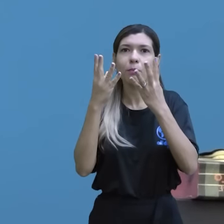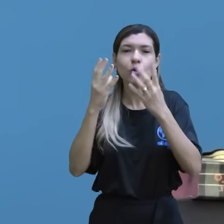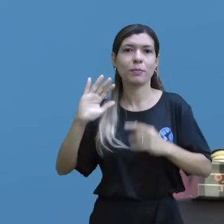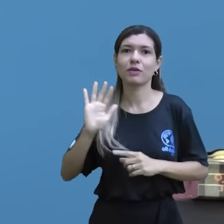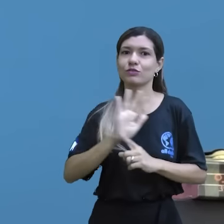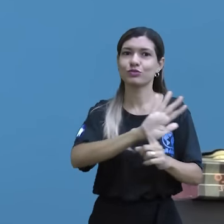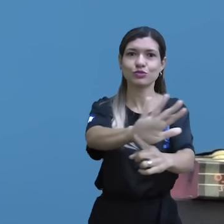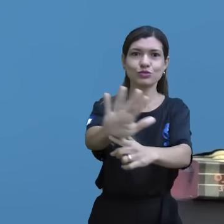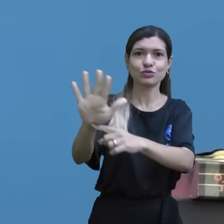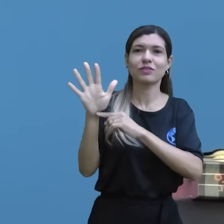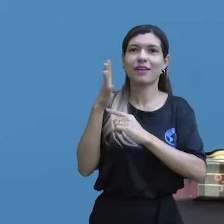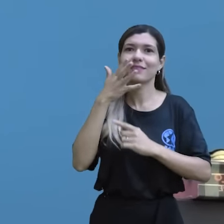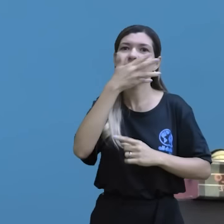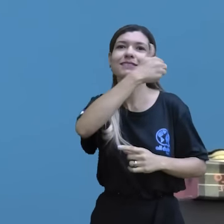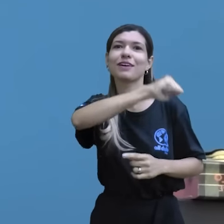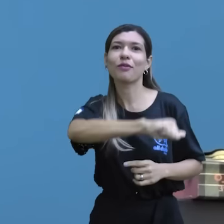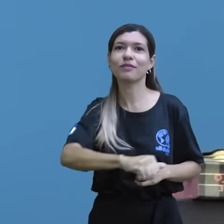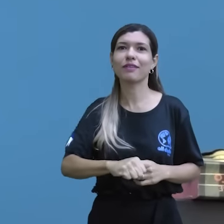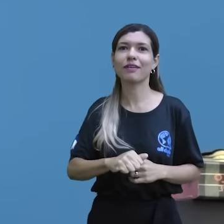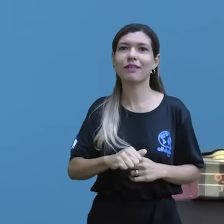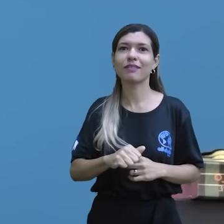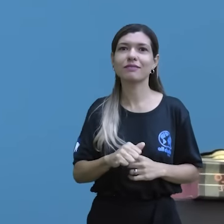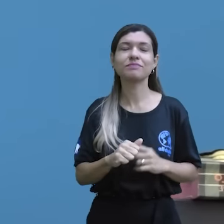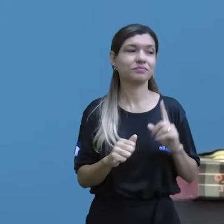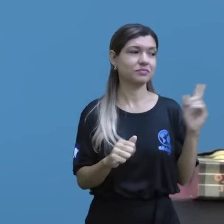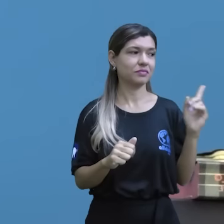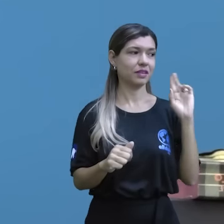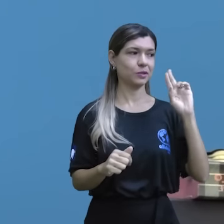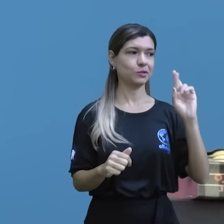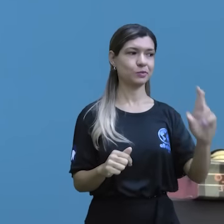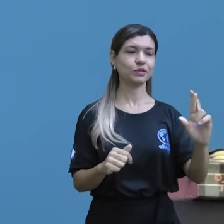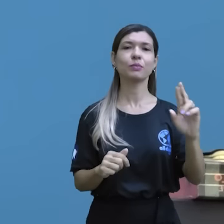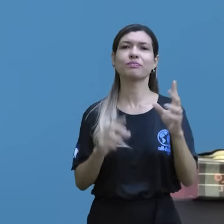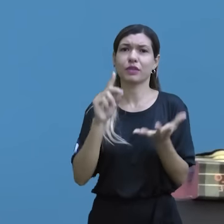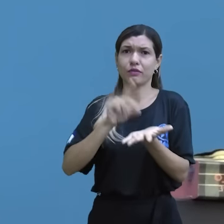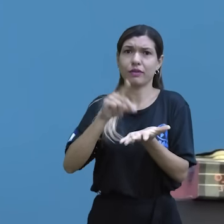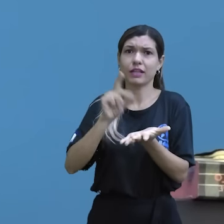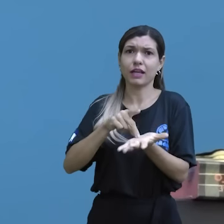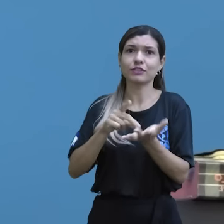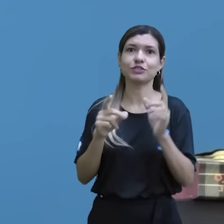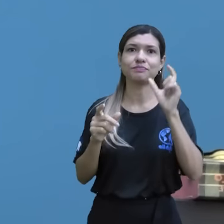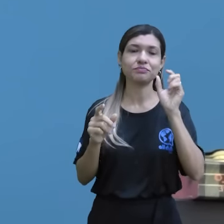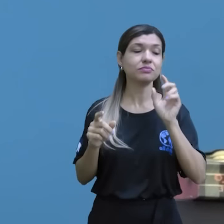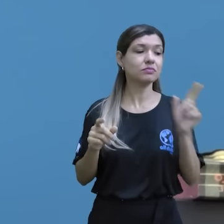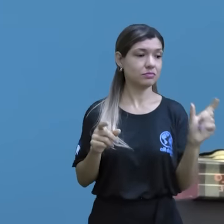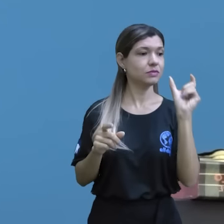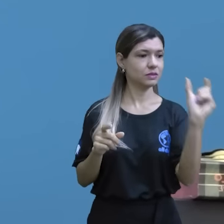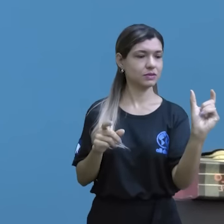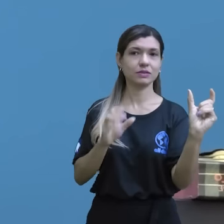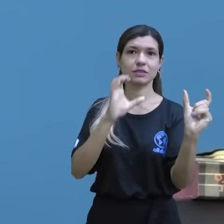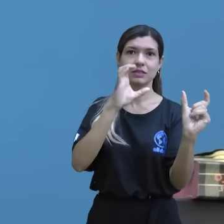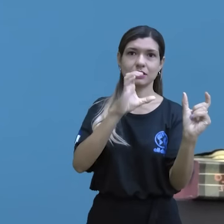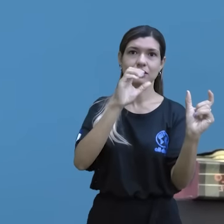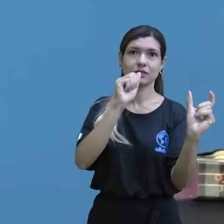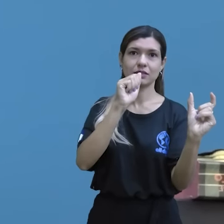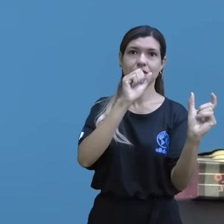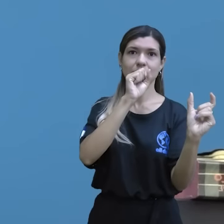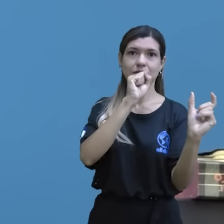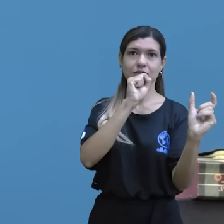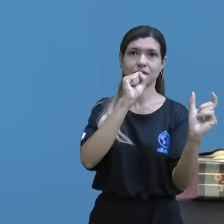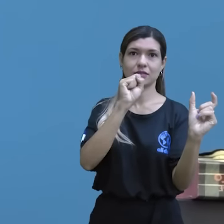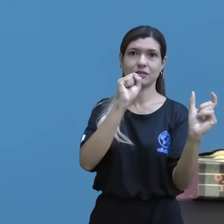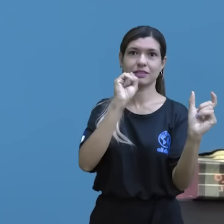nome Cassie Jones foi inventado pela mãe de Cassie Jones, que era metida à norte-americana, porque não tinha nada de